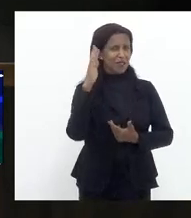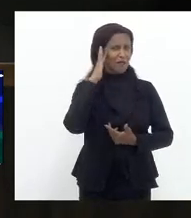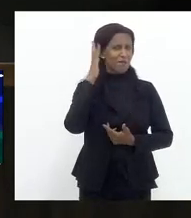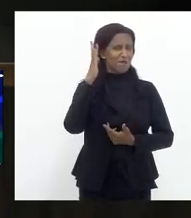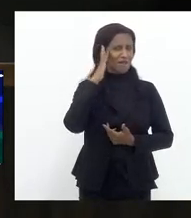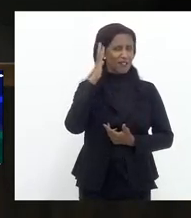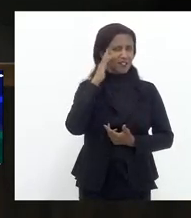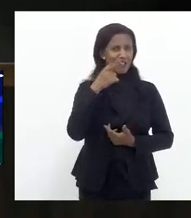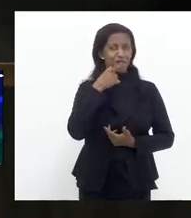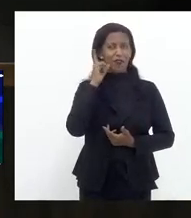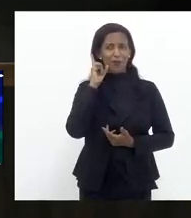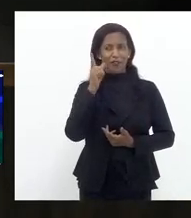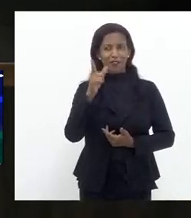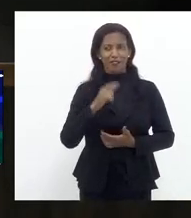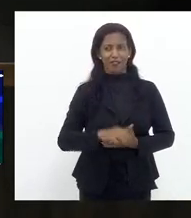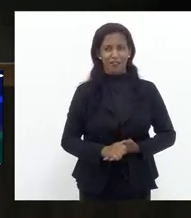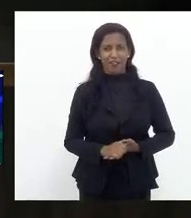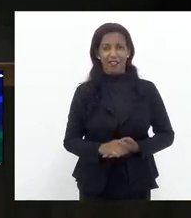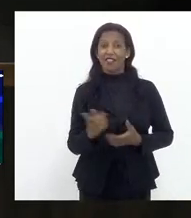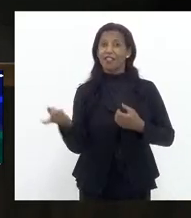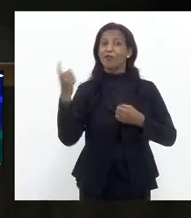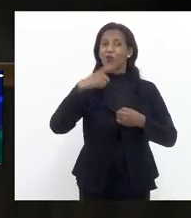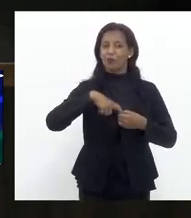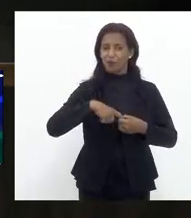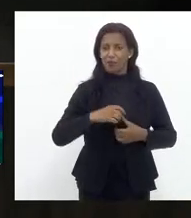Vossa Excelência ontem, e que retornou,